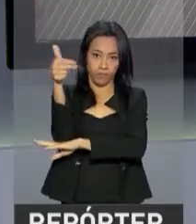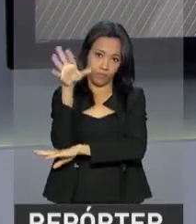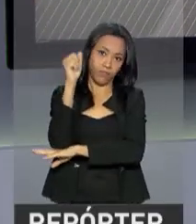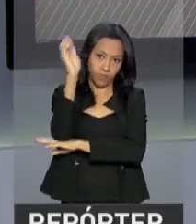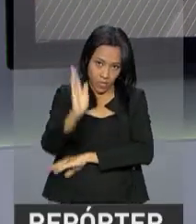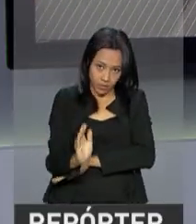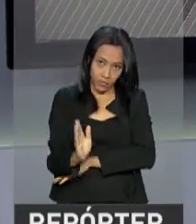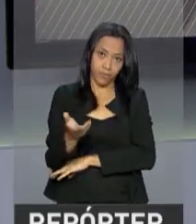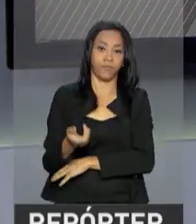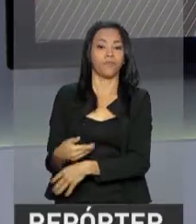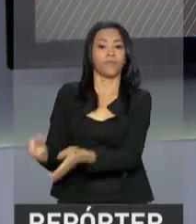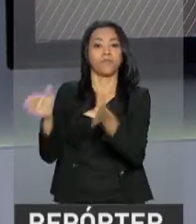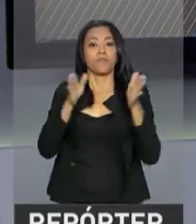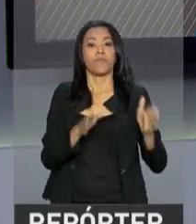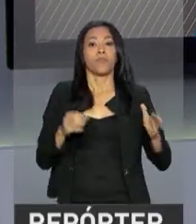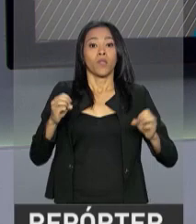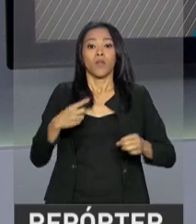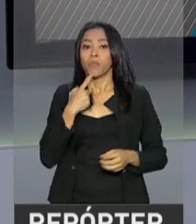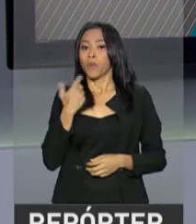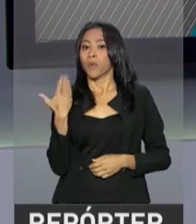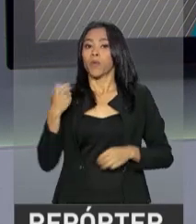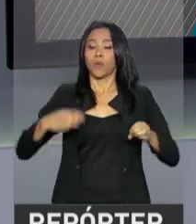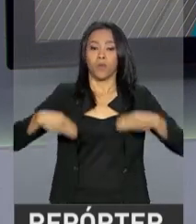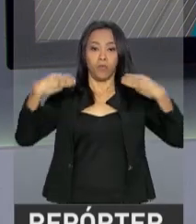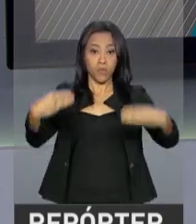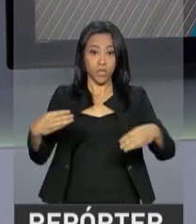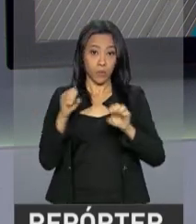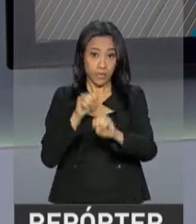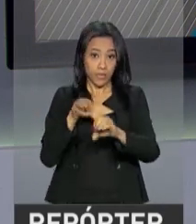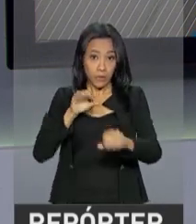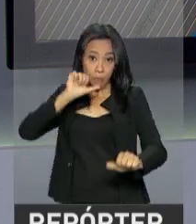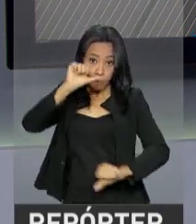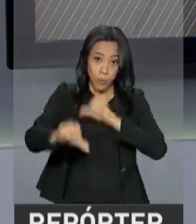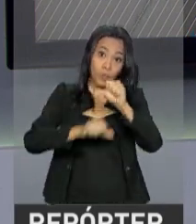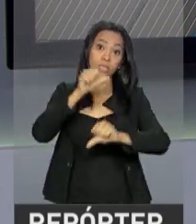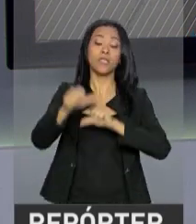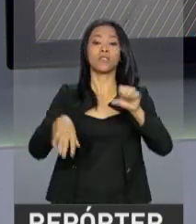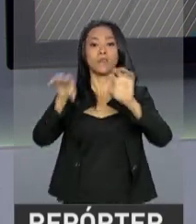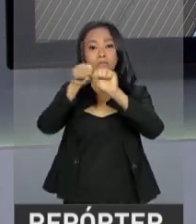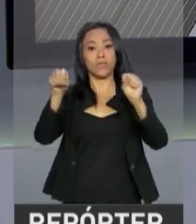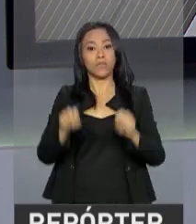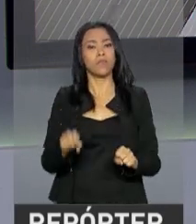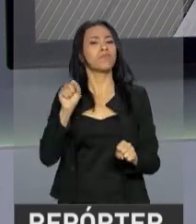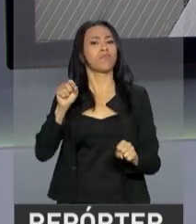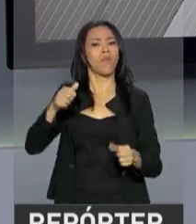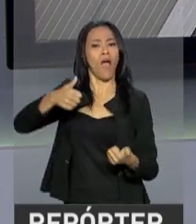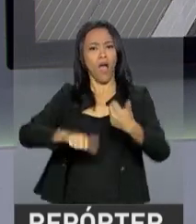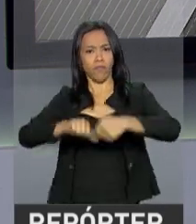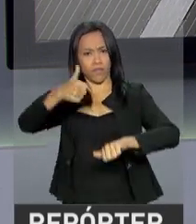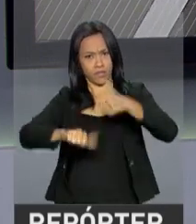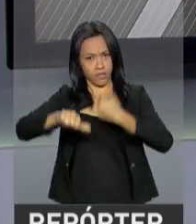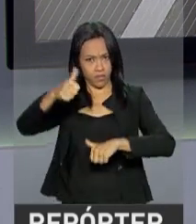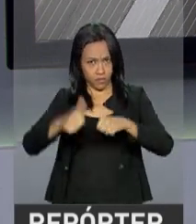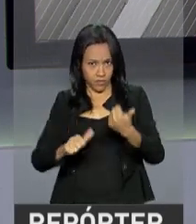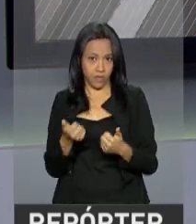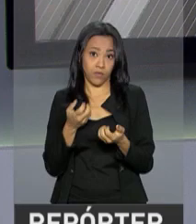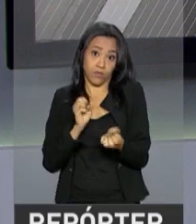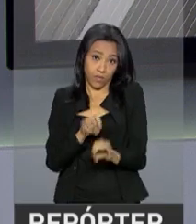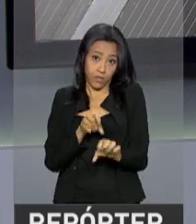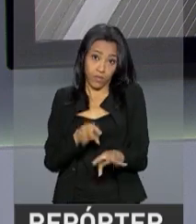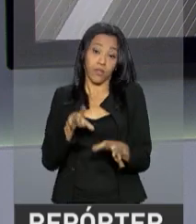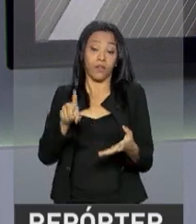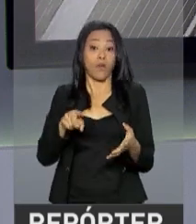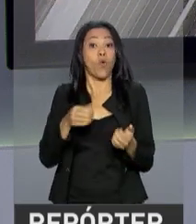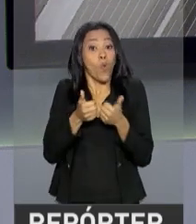ministério da educação anunciou agora pouco mudanças no sistema de avaliação da educação básica as novas medidas começam a valer